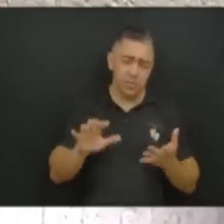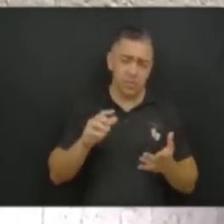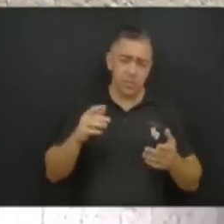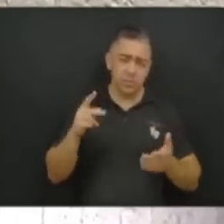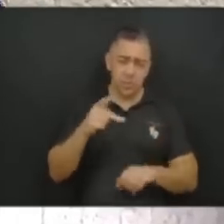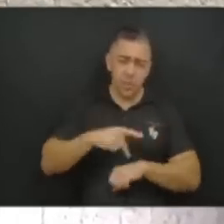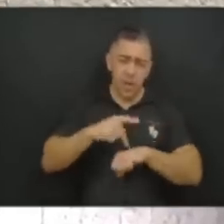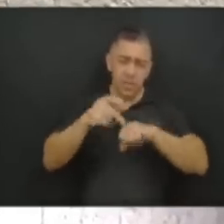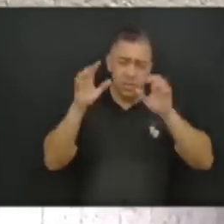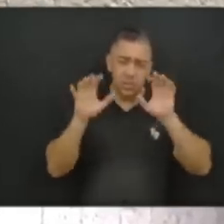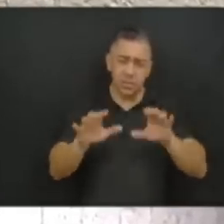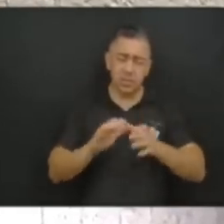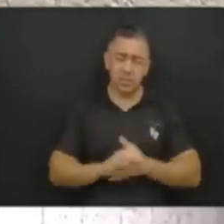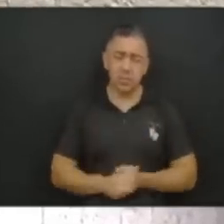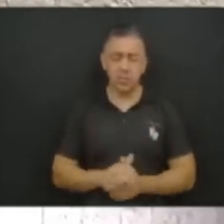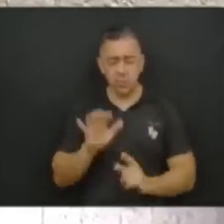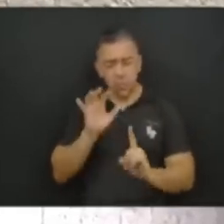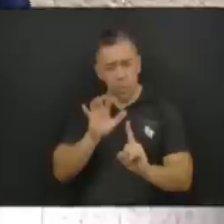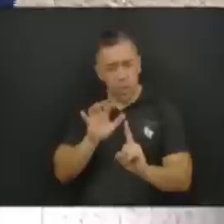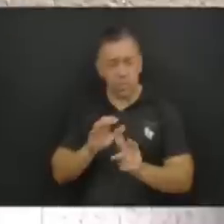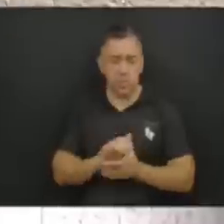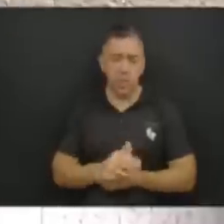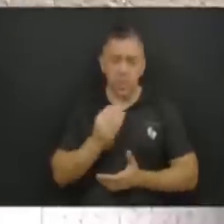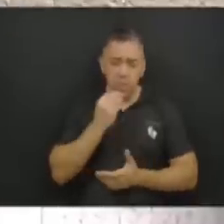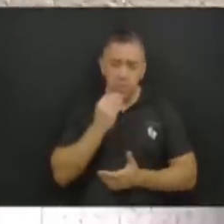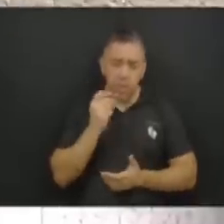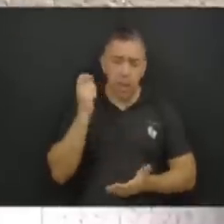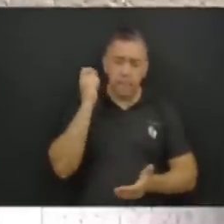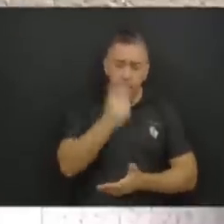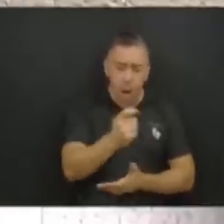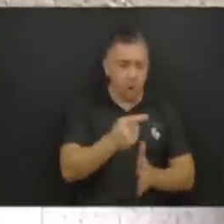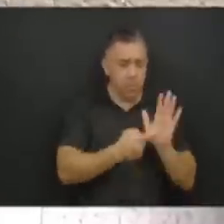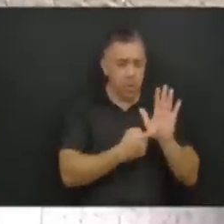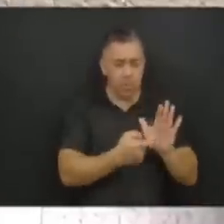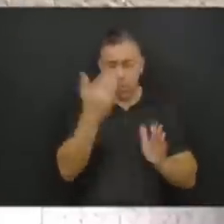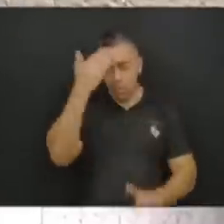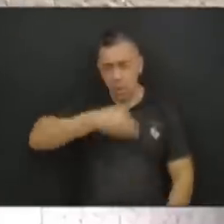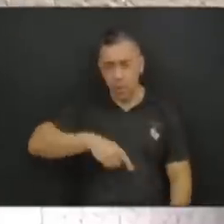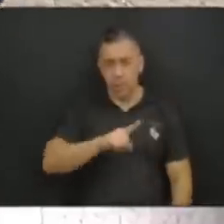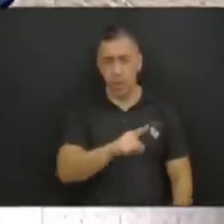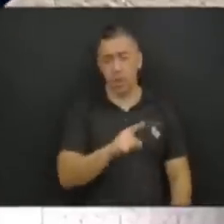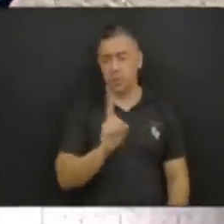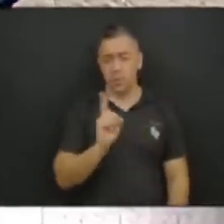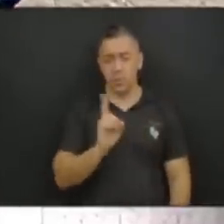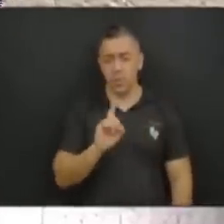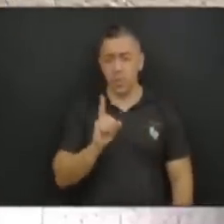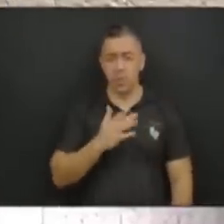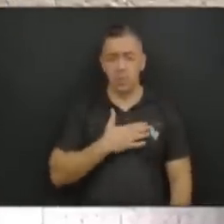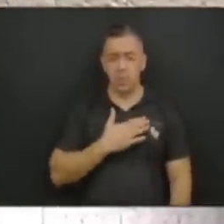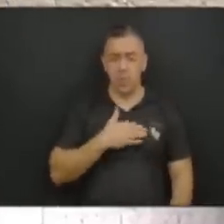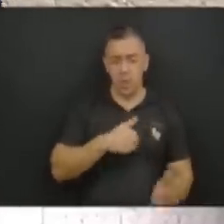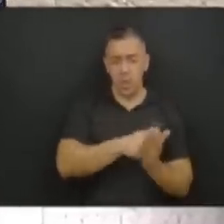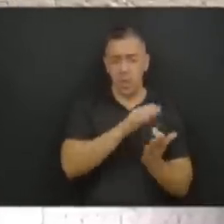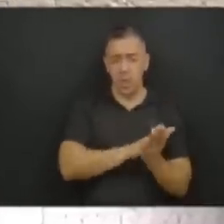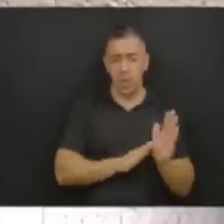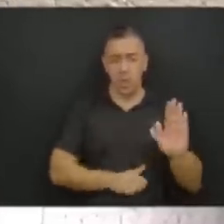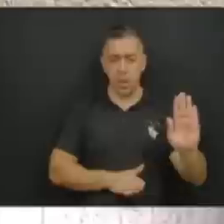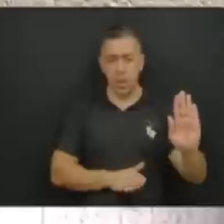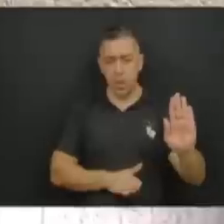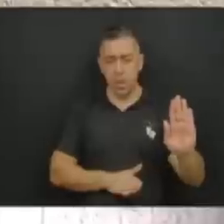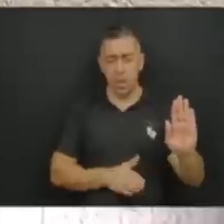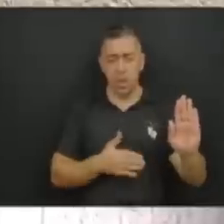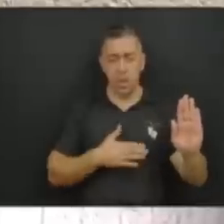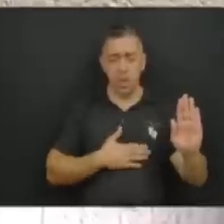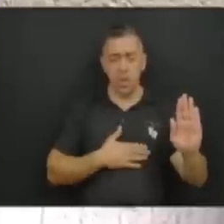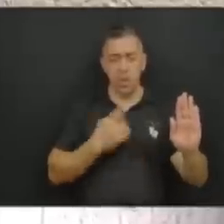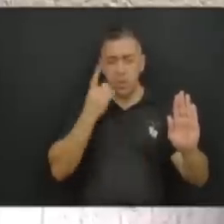ser assim tem influência tentativa de carteirada eu não tô carteirada a minha carteira do deputado do meu cachorro comeu